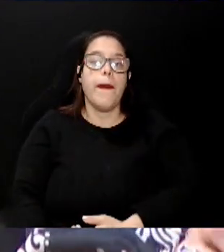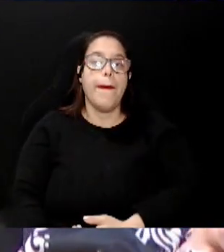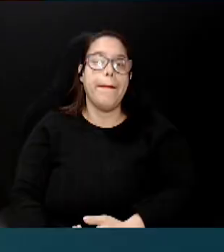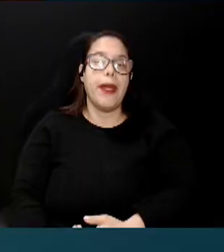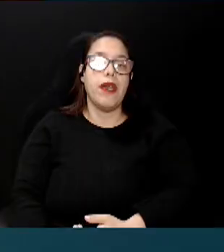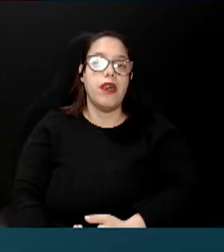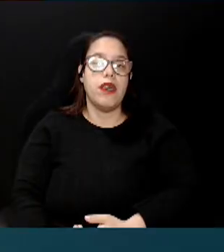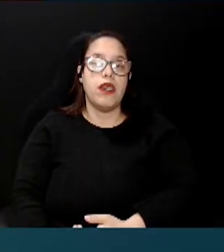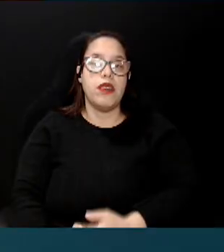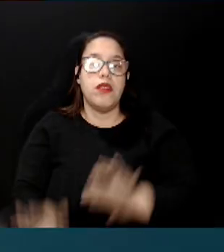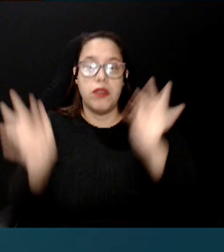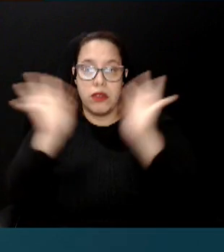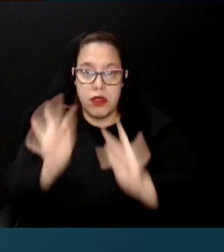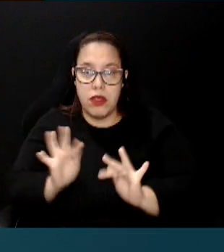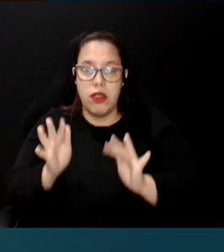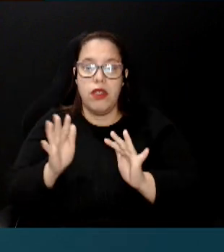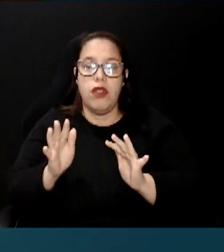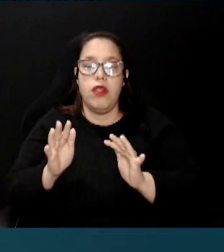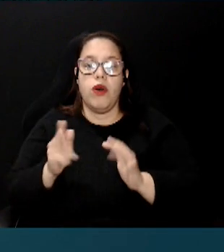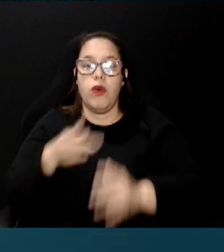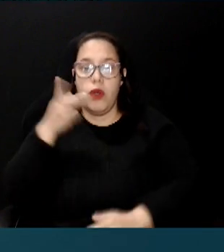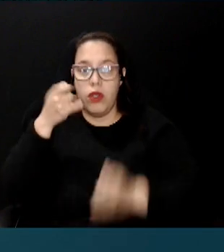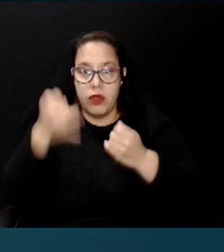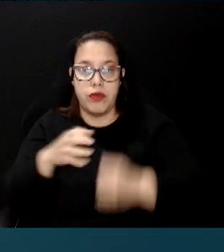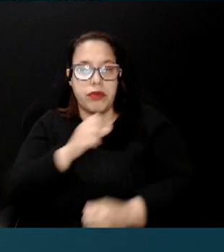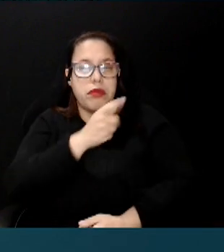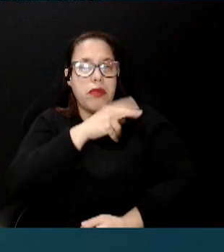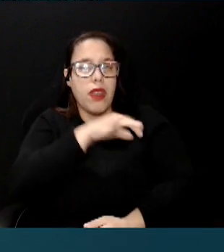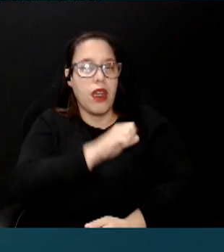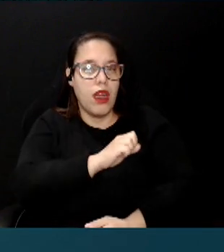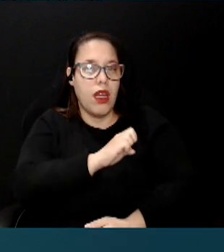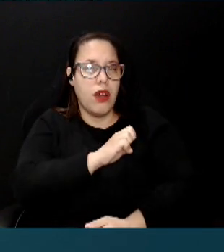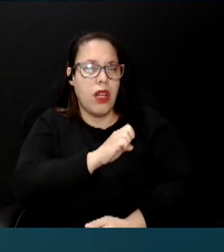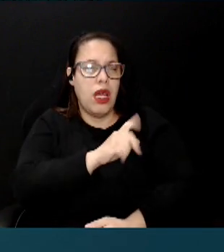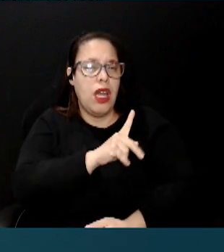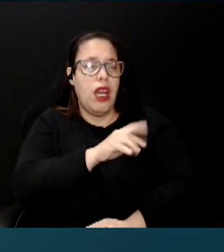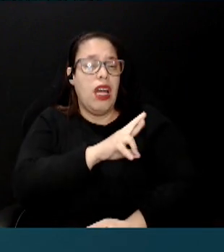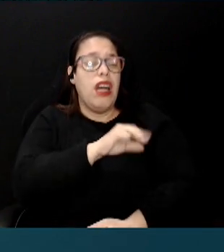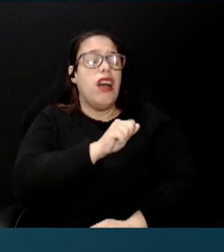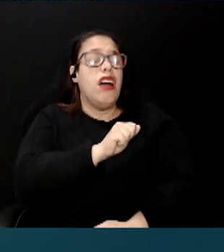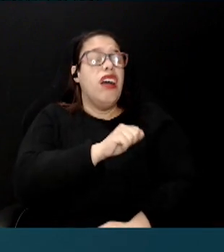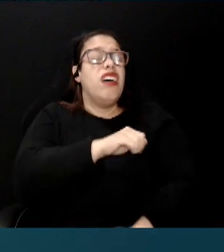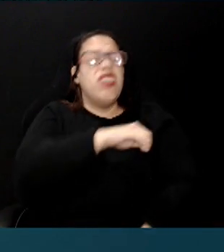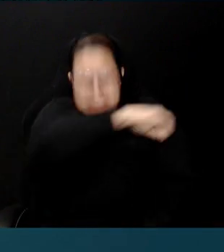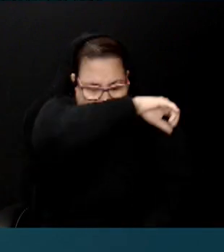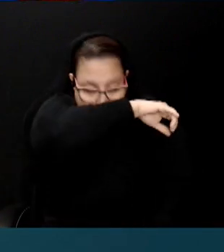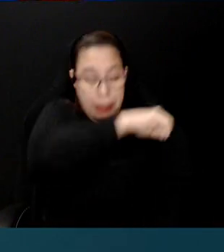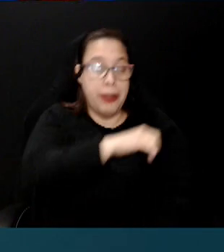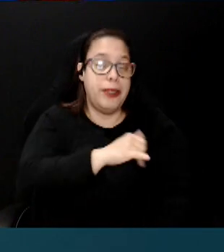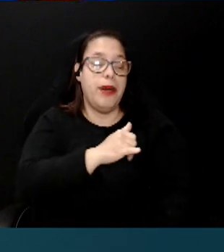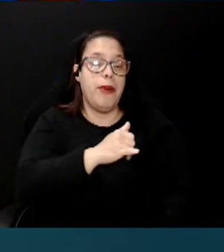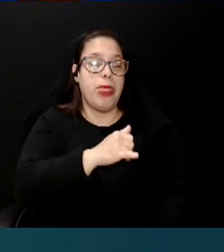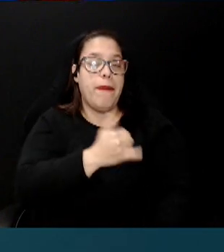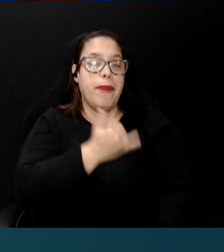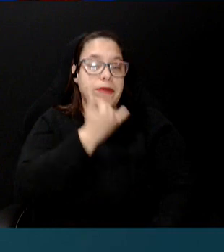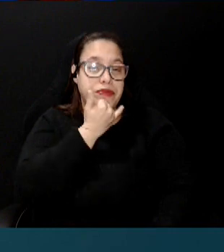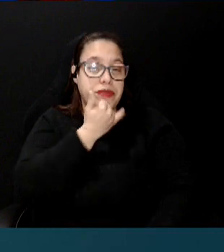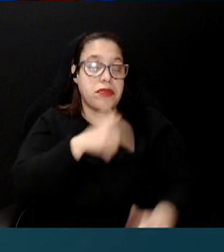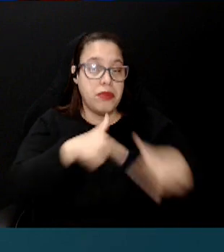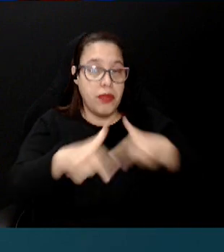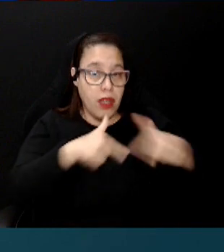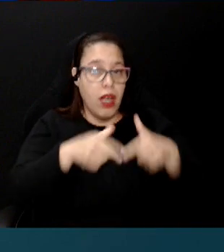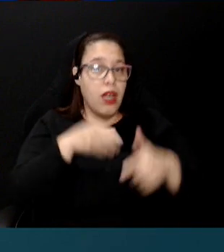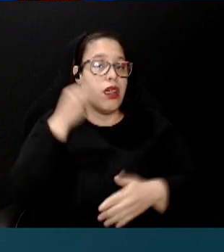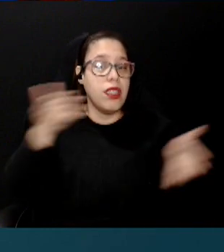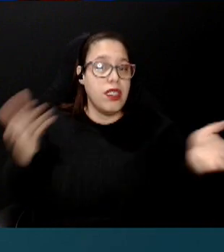eu já disse. A OCIP Terra das Andorinhas também foi reconhecida pela experiência desenvolvida no trabalho de promoção da saúde